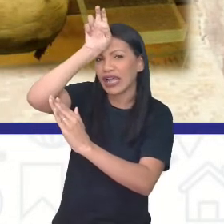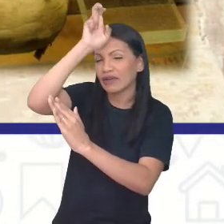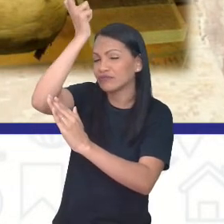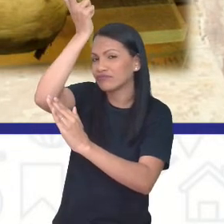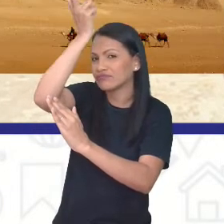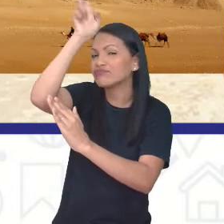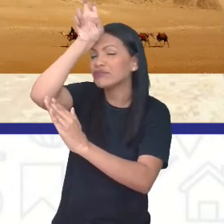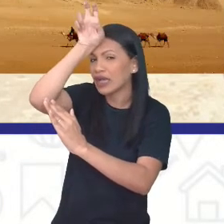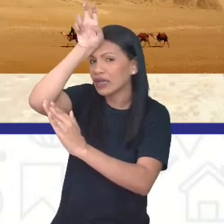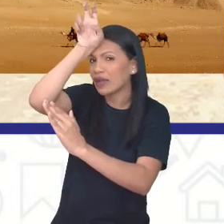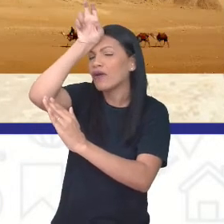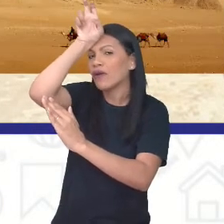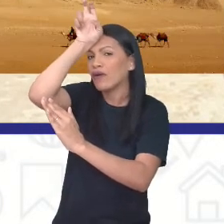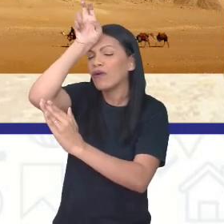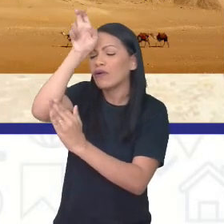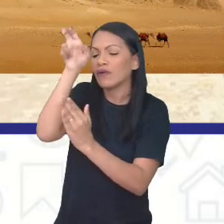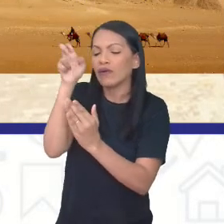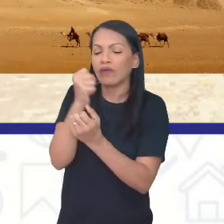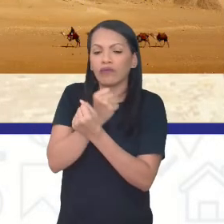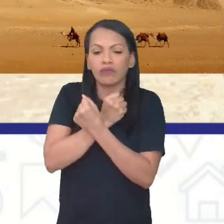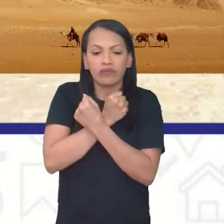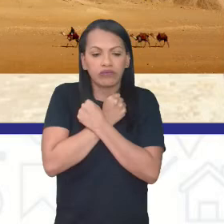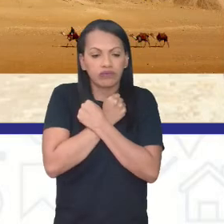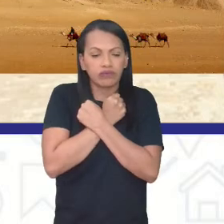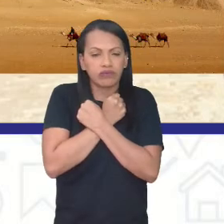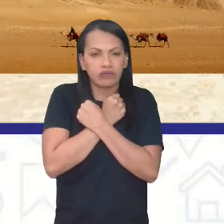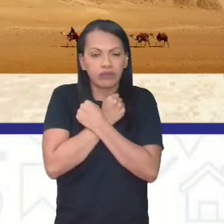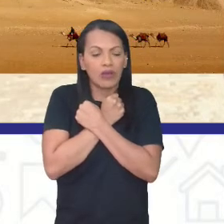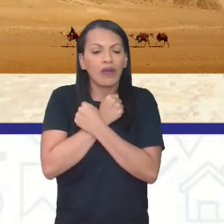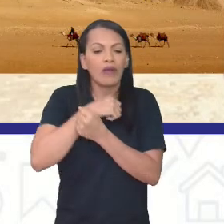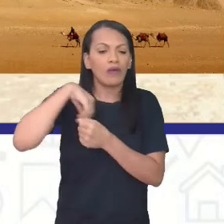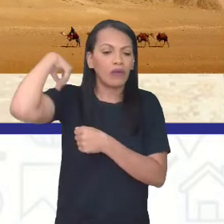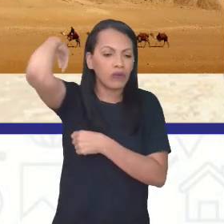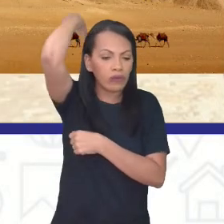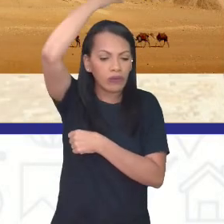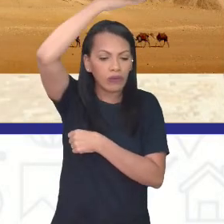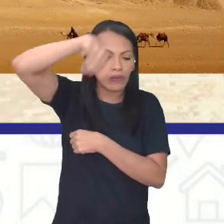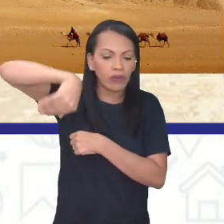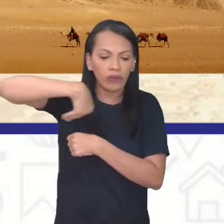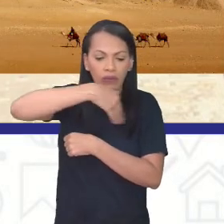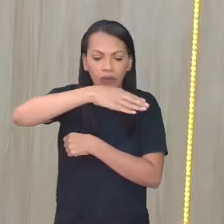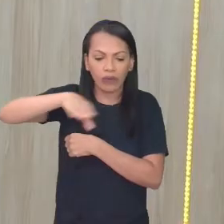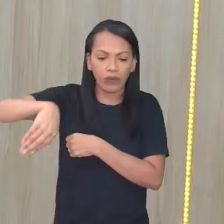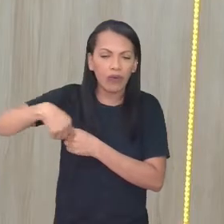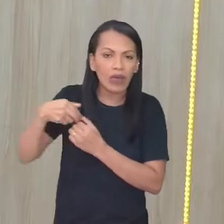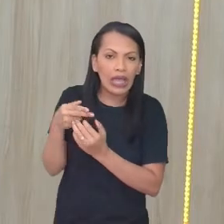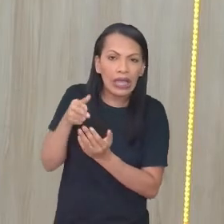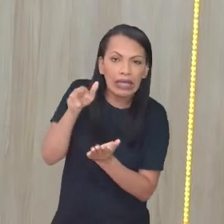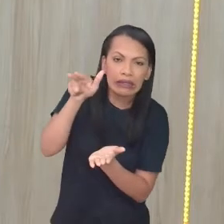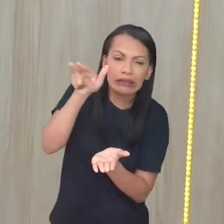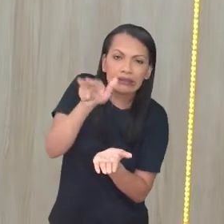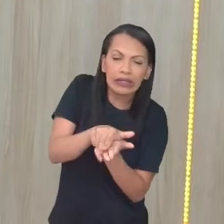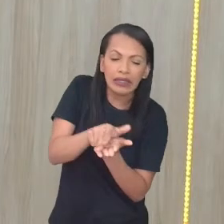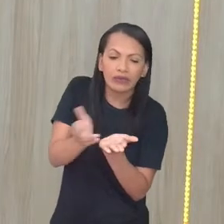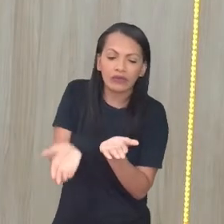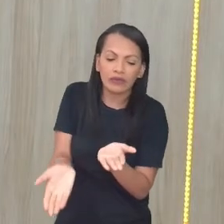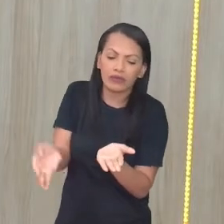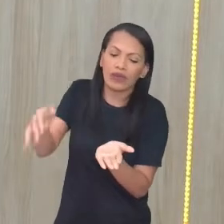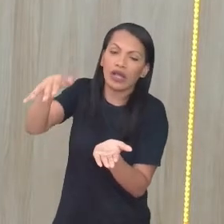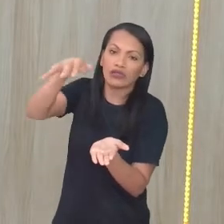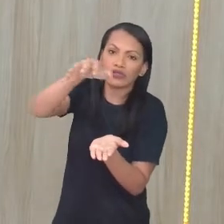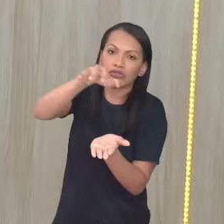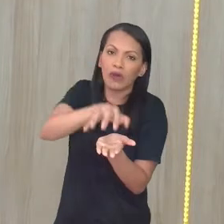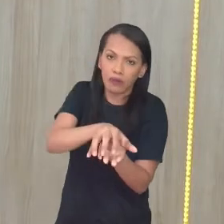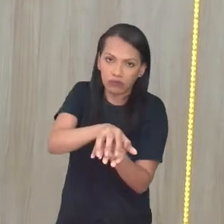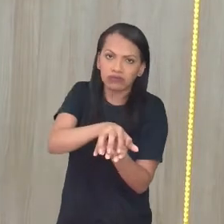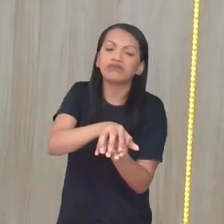colocado dentro de um sarcófago, que era tipo um caixão, né? Todo feito em metal, né? E com metais preciosos e pedras